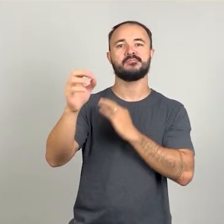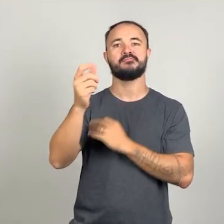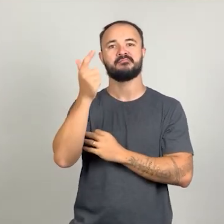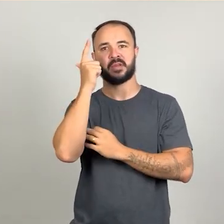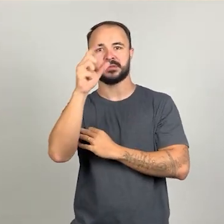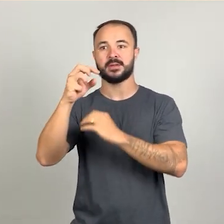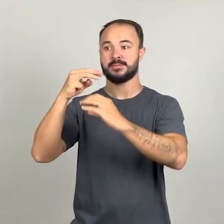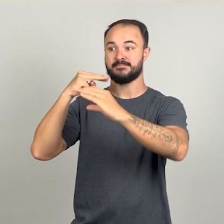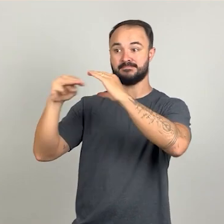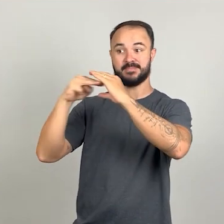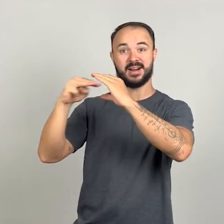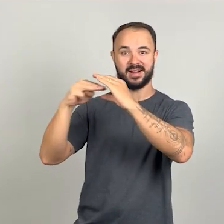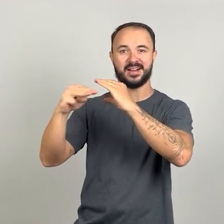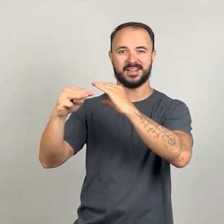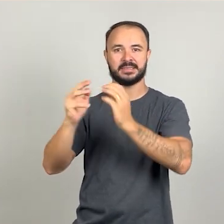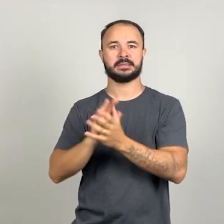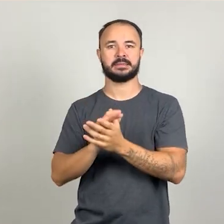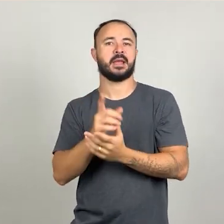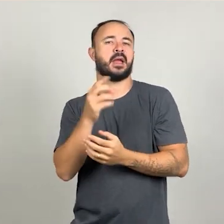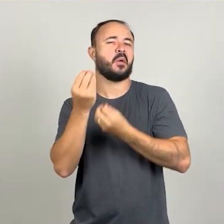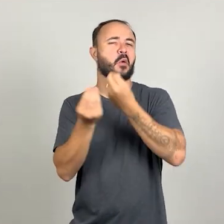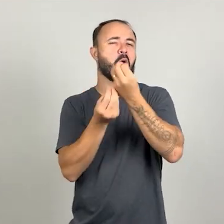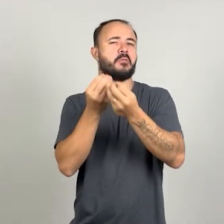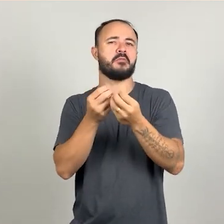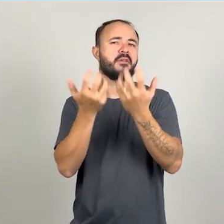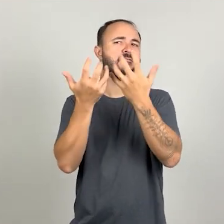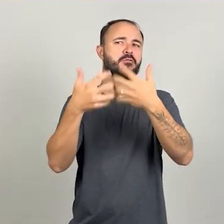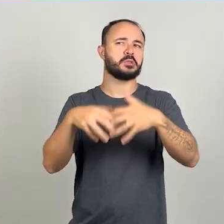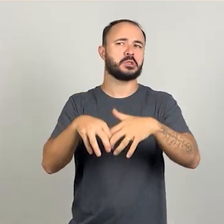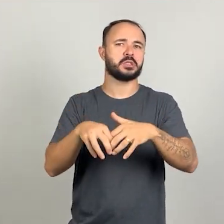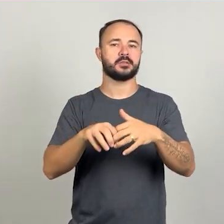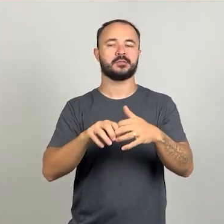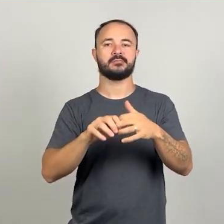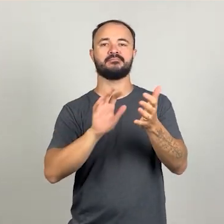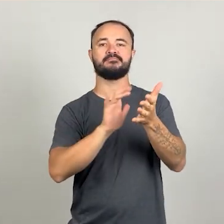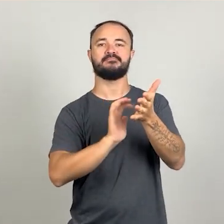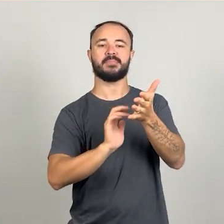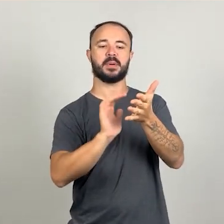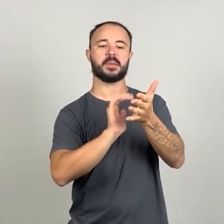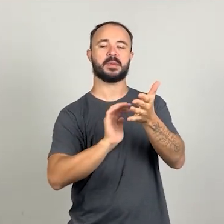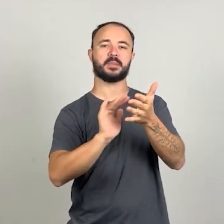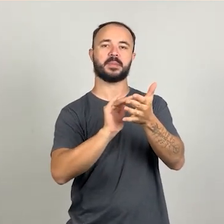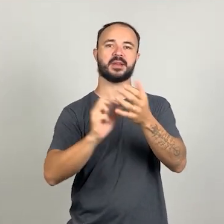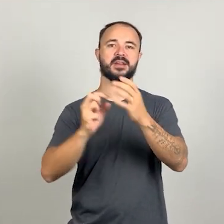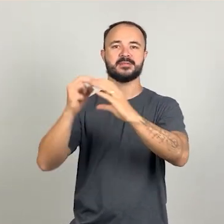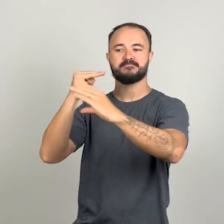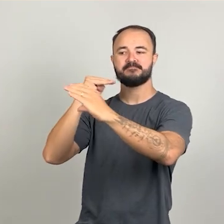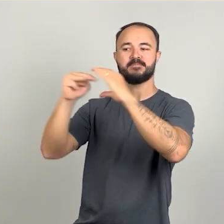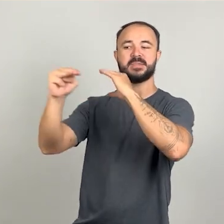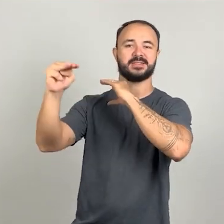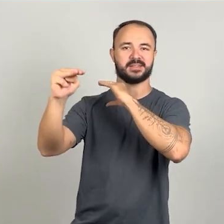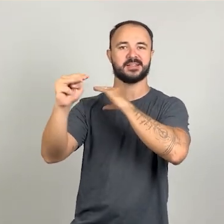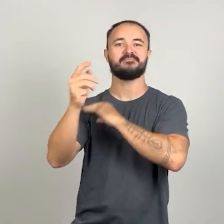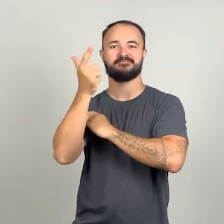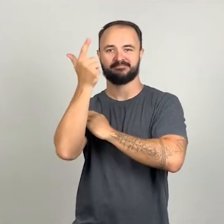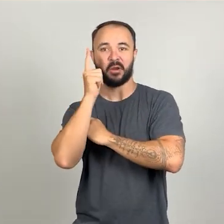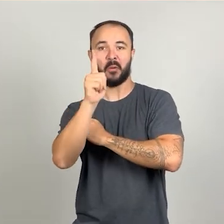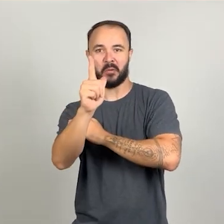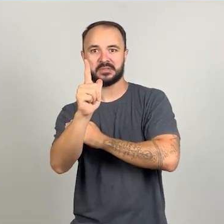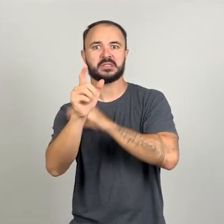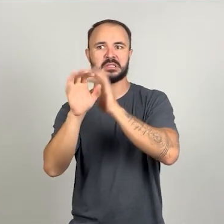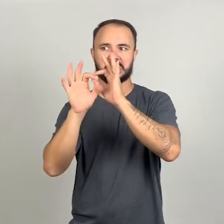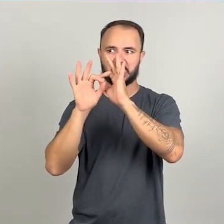transmitir mensagens por meio de códigos para pessoas que estavam a milhares de quilômetros. A funcionalidade